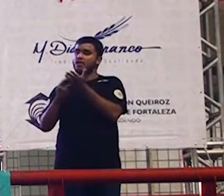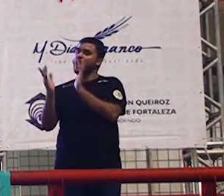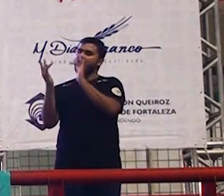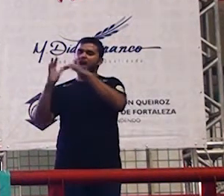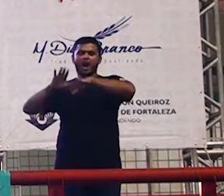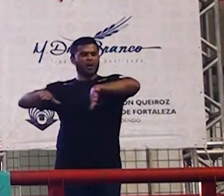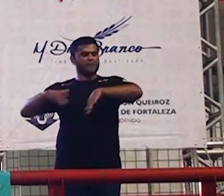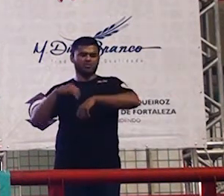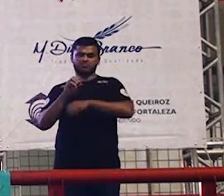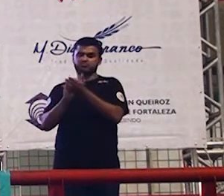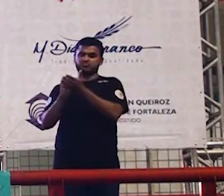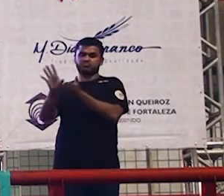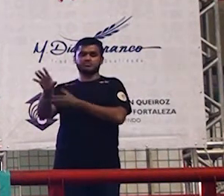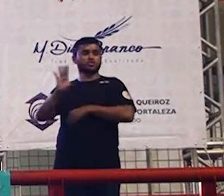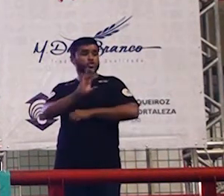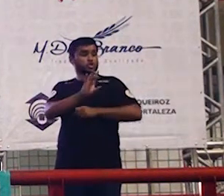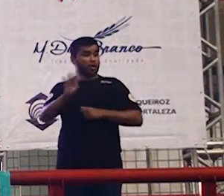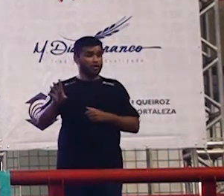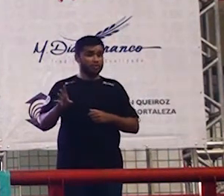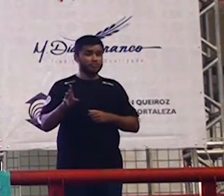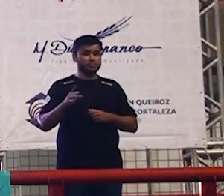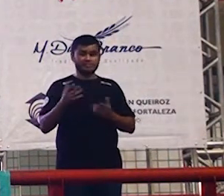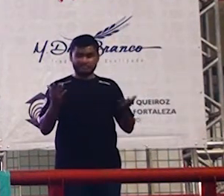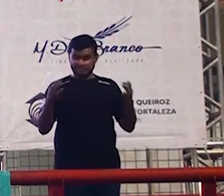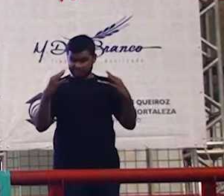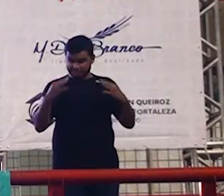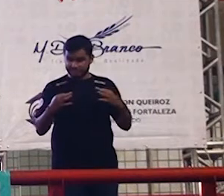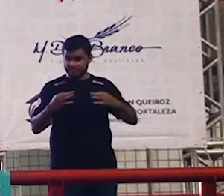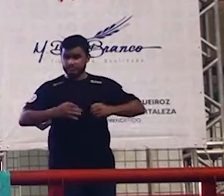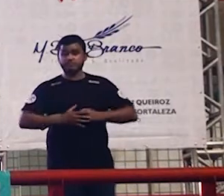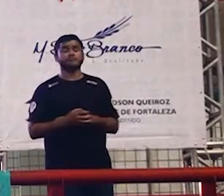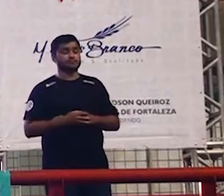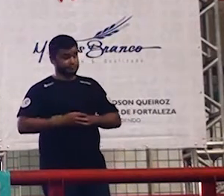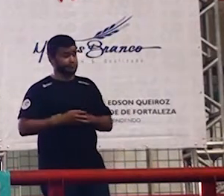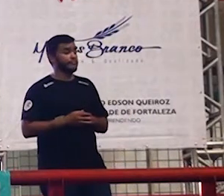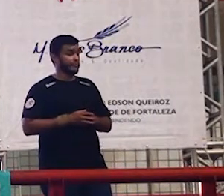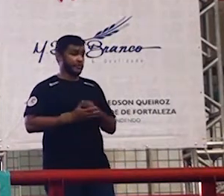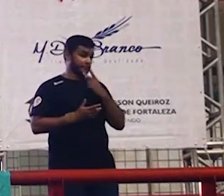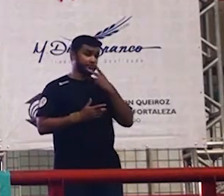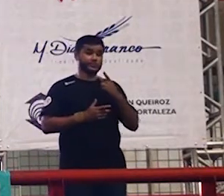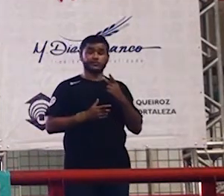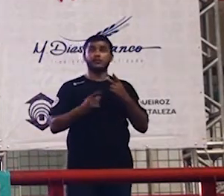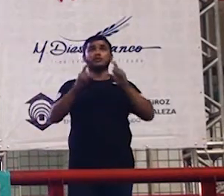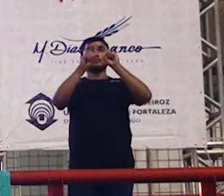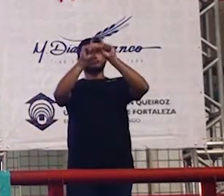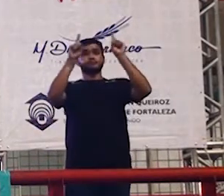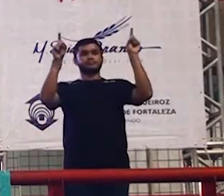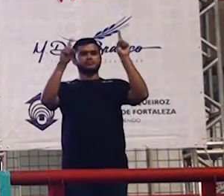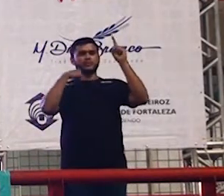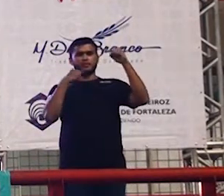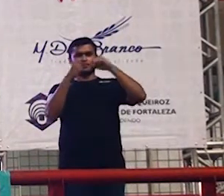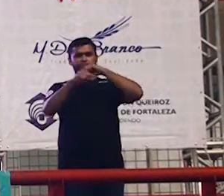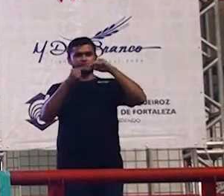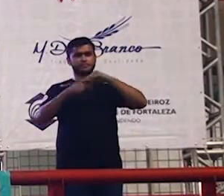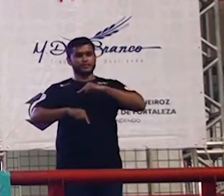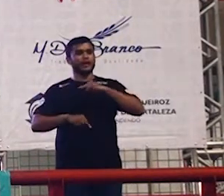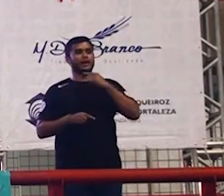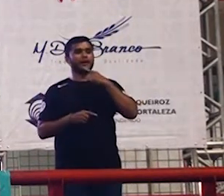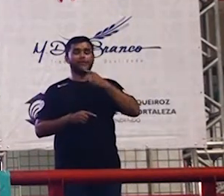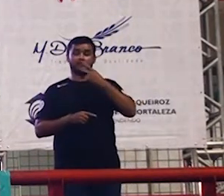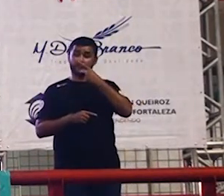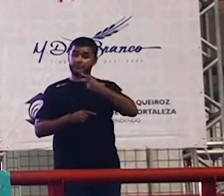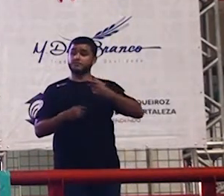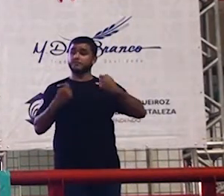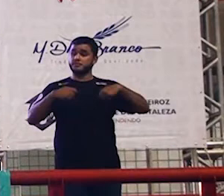internet, pelo SMS, pelo WhatsApp. Então as ações embaixo contrariam as afirmações em cima. E